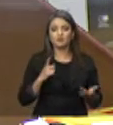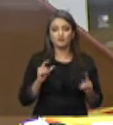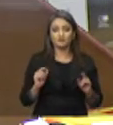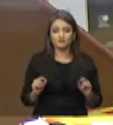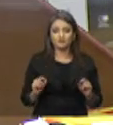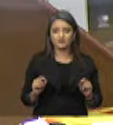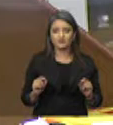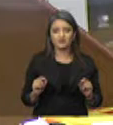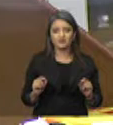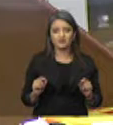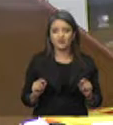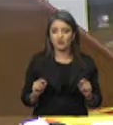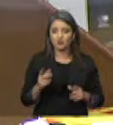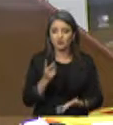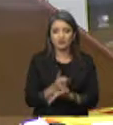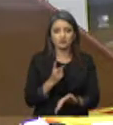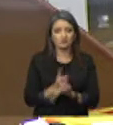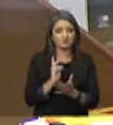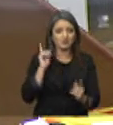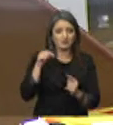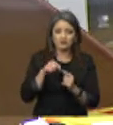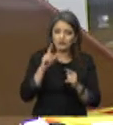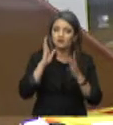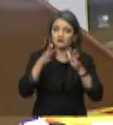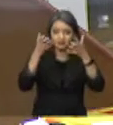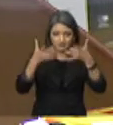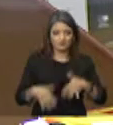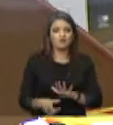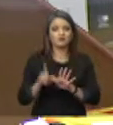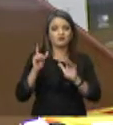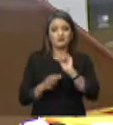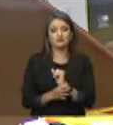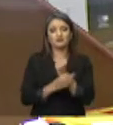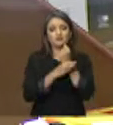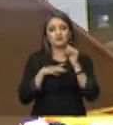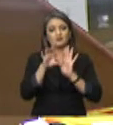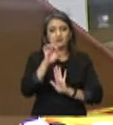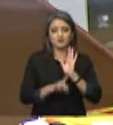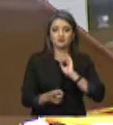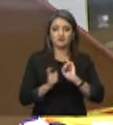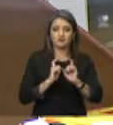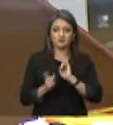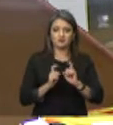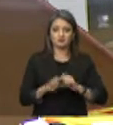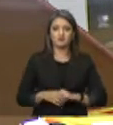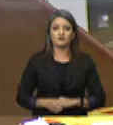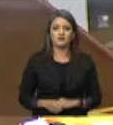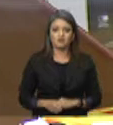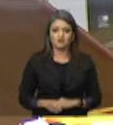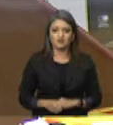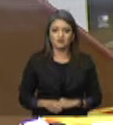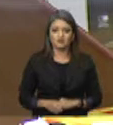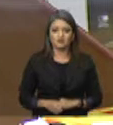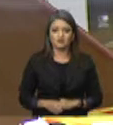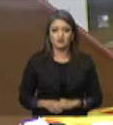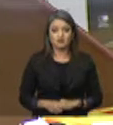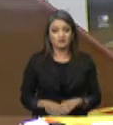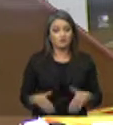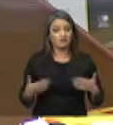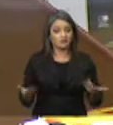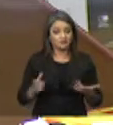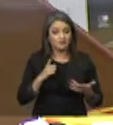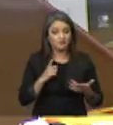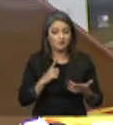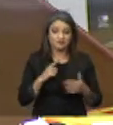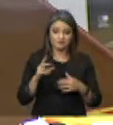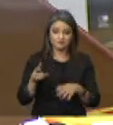desligou pelas mesmas razões que já expus acima sobre as garantias que devem reger o direito administrativo sancionador mesmo a chamada prescrição